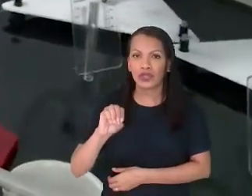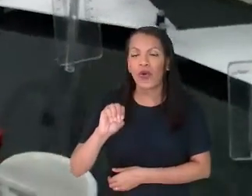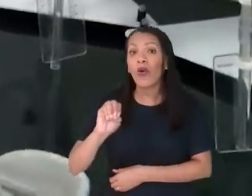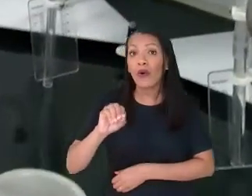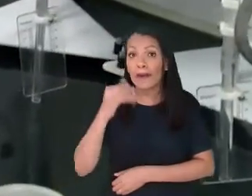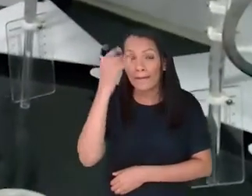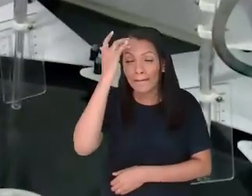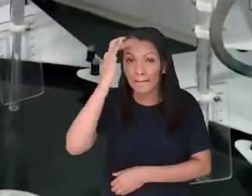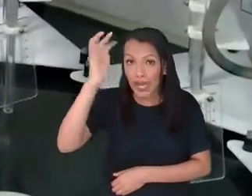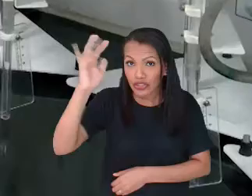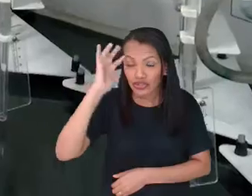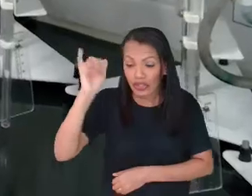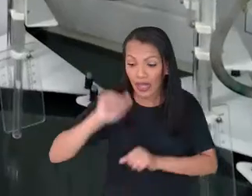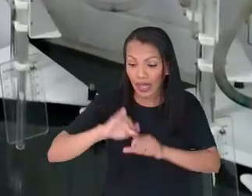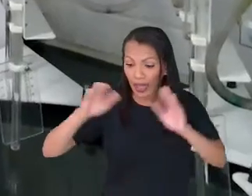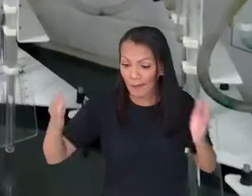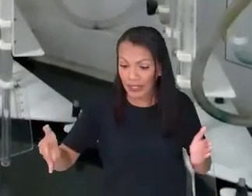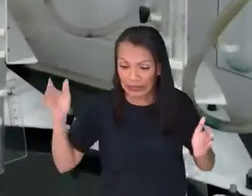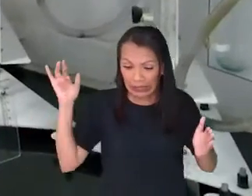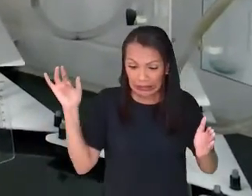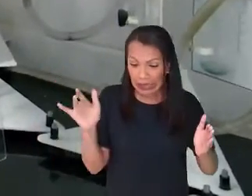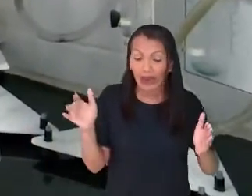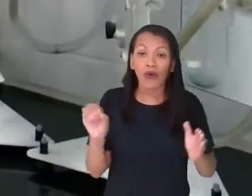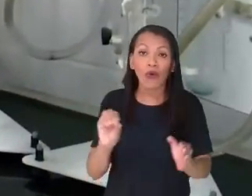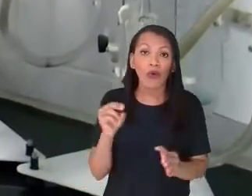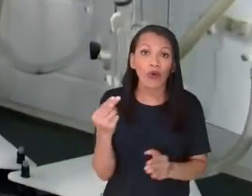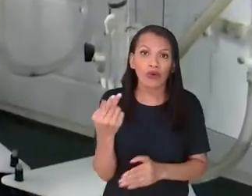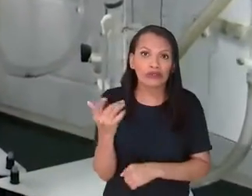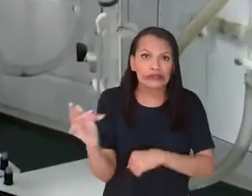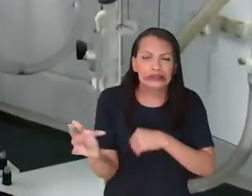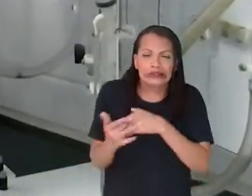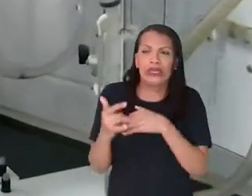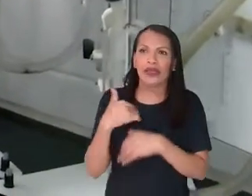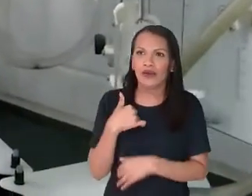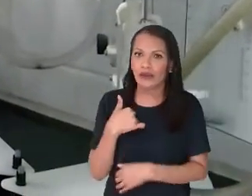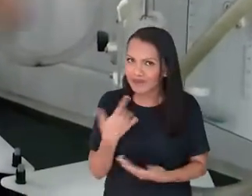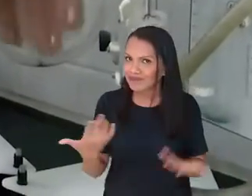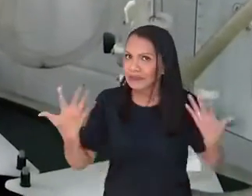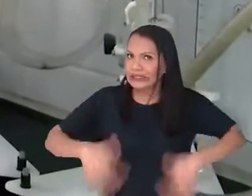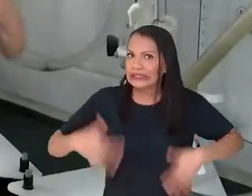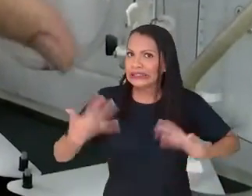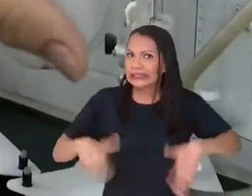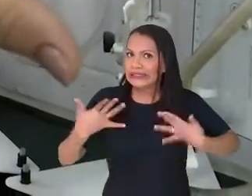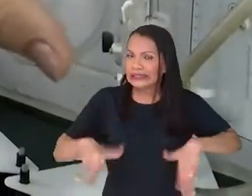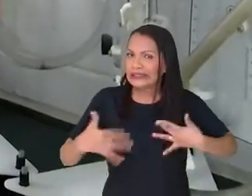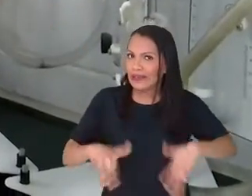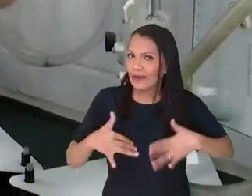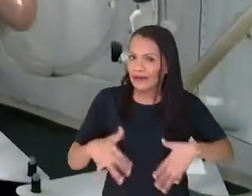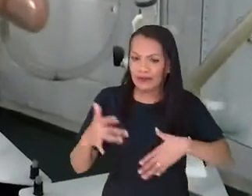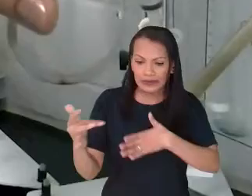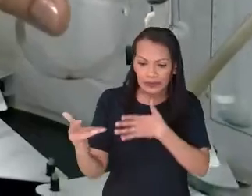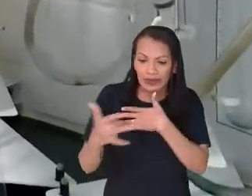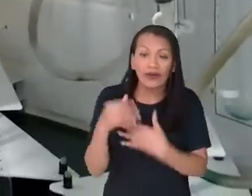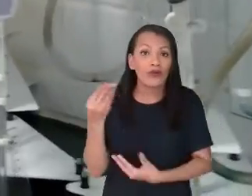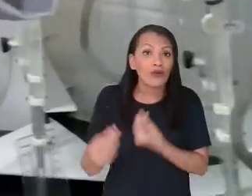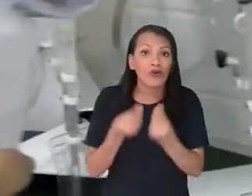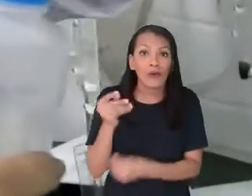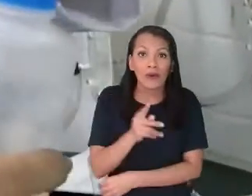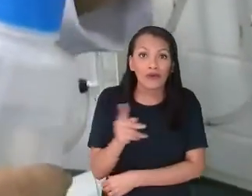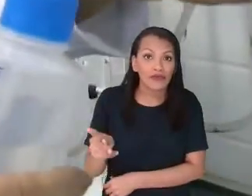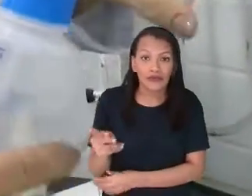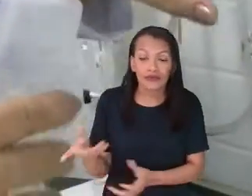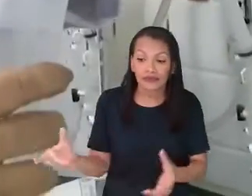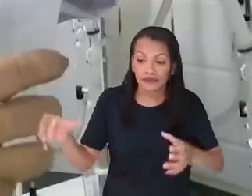mão. Imediatamente eu vou colocar esse líquido na minha mão. Mas como, professora, vai